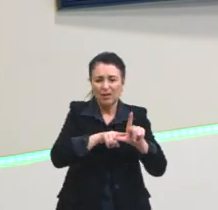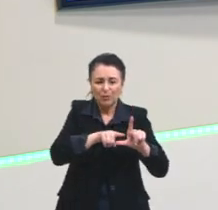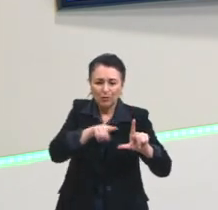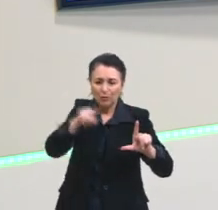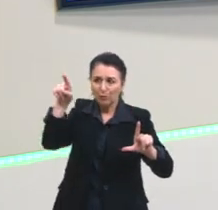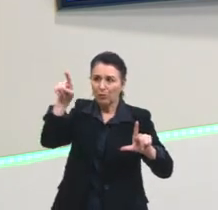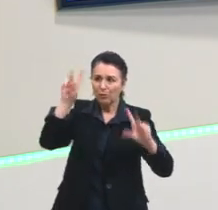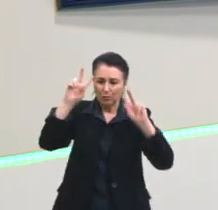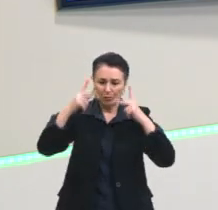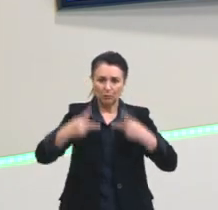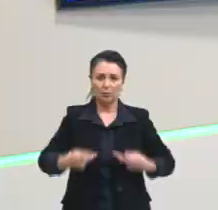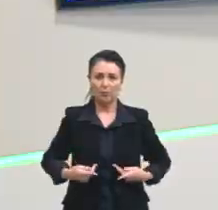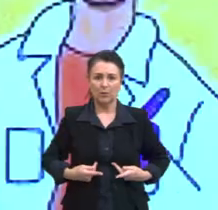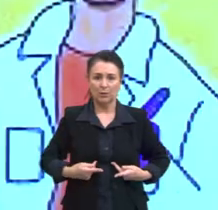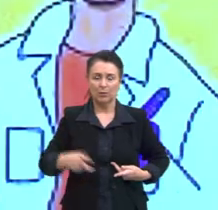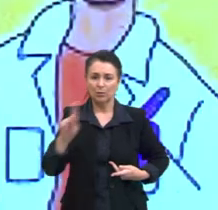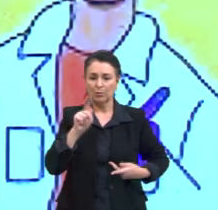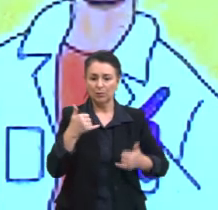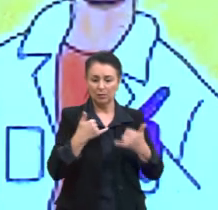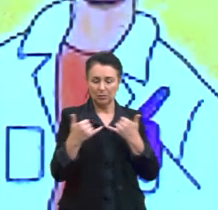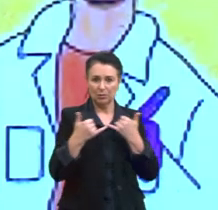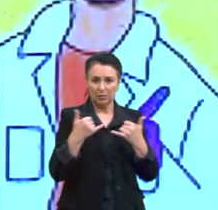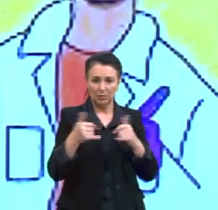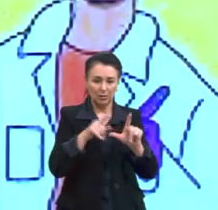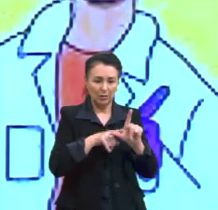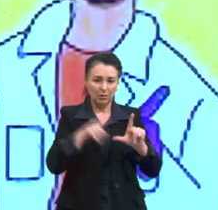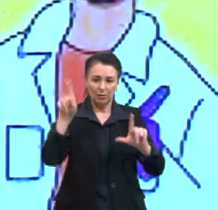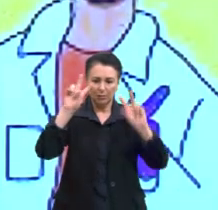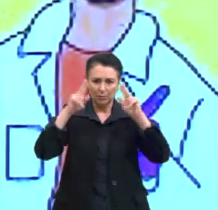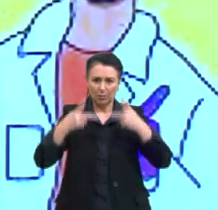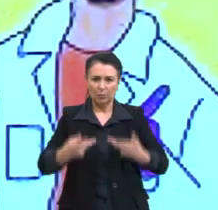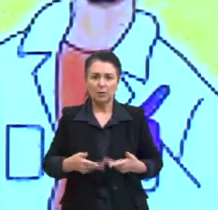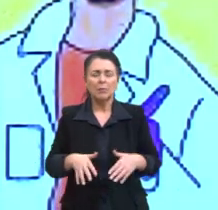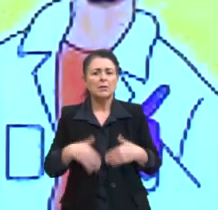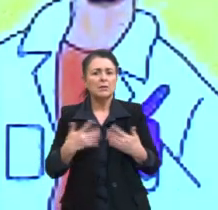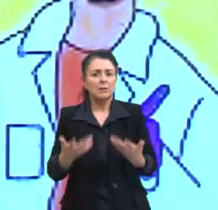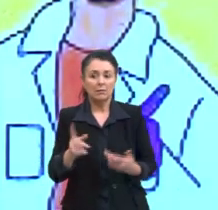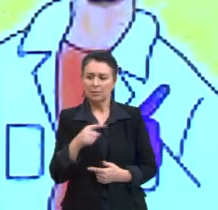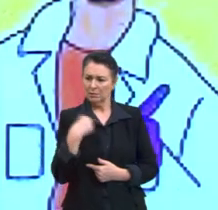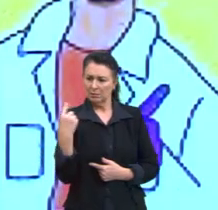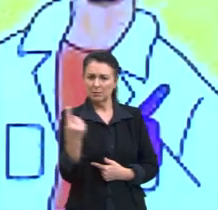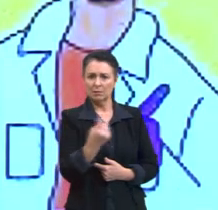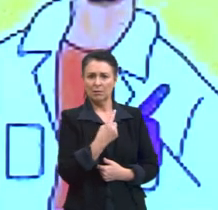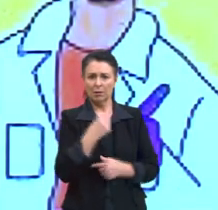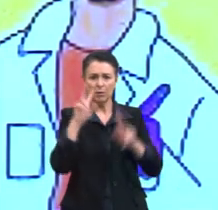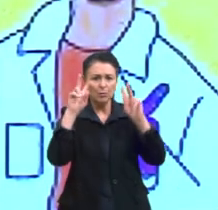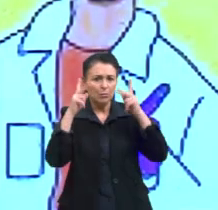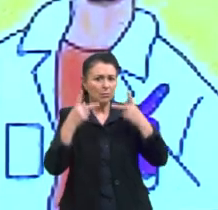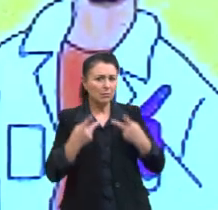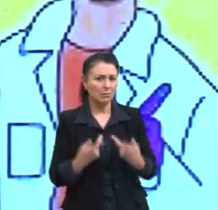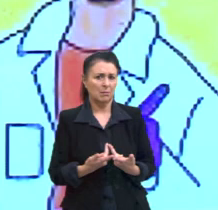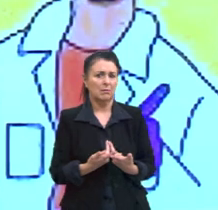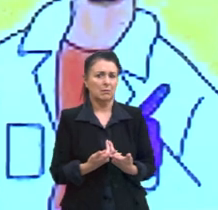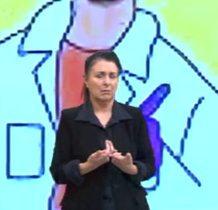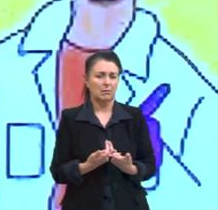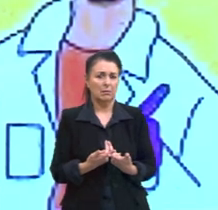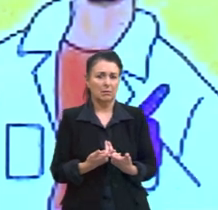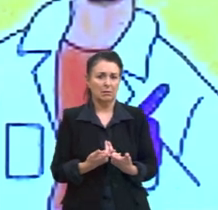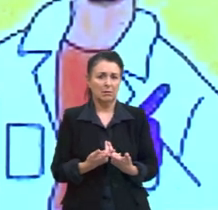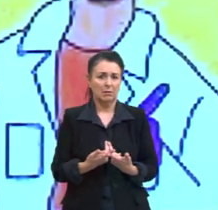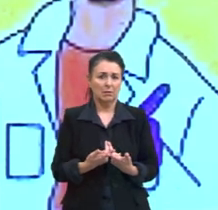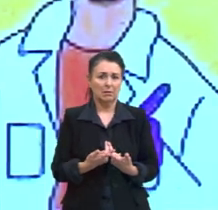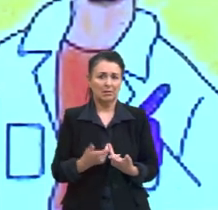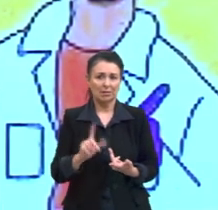então aqui é um exemplo da evolução humana professora Cadê nós daí aqui ó também aqui